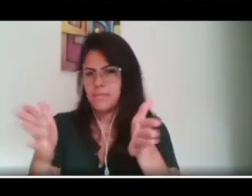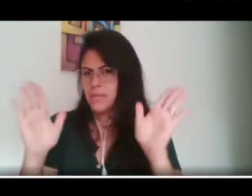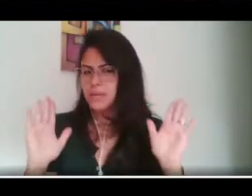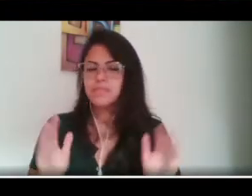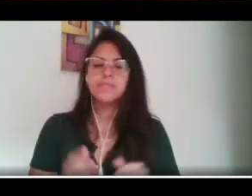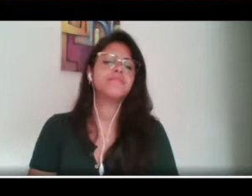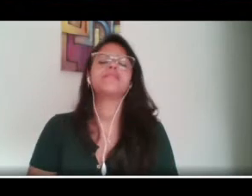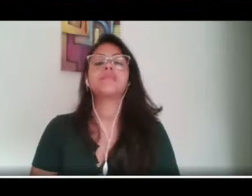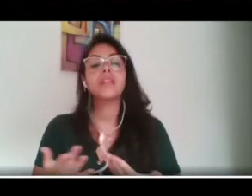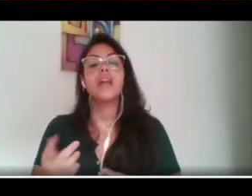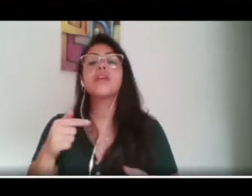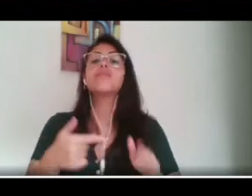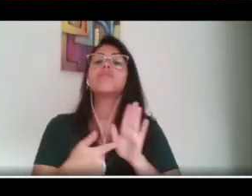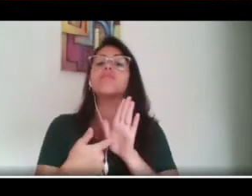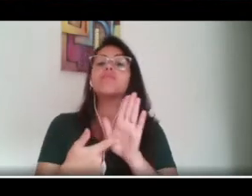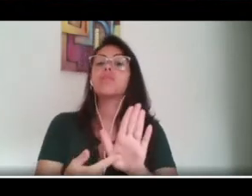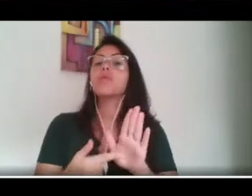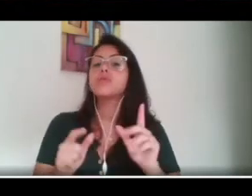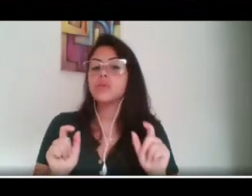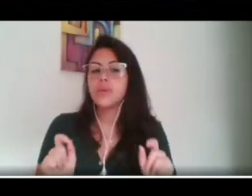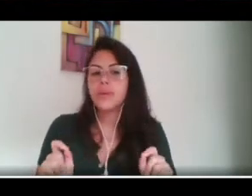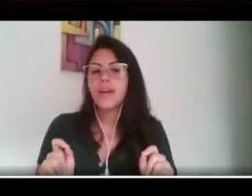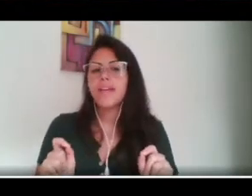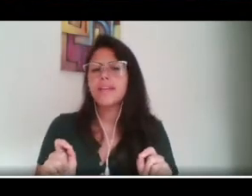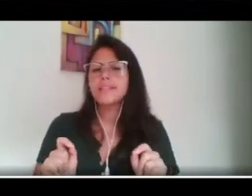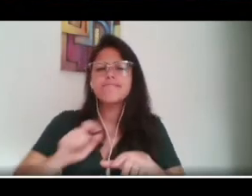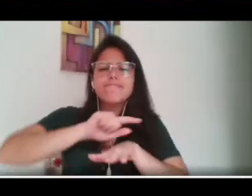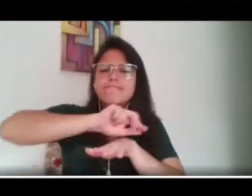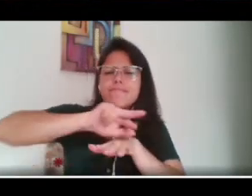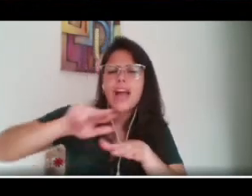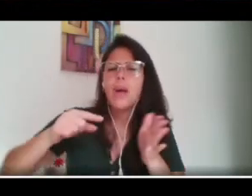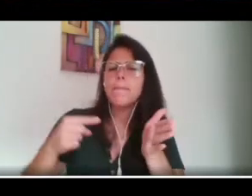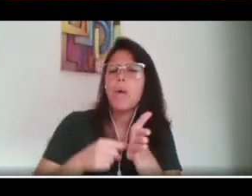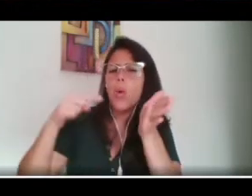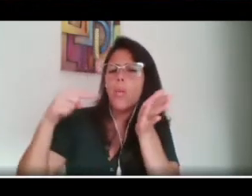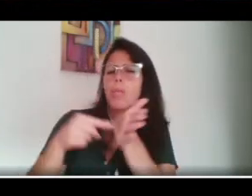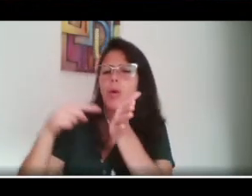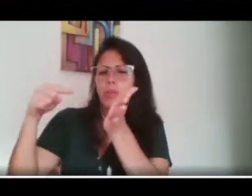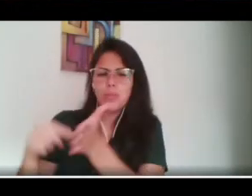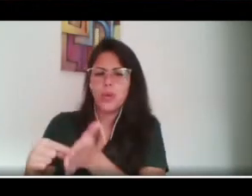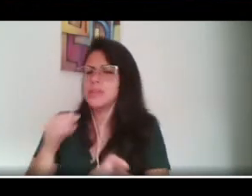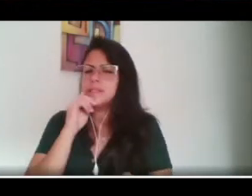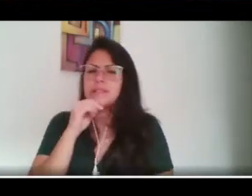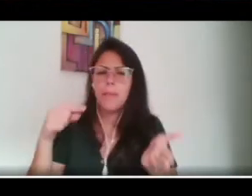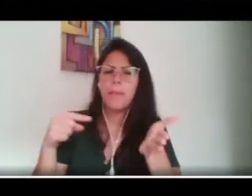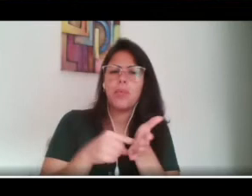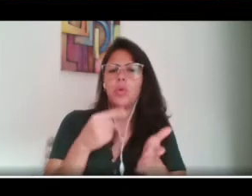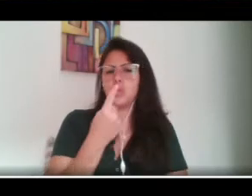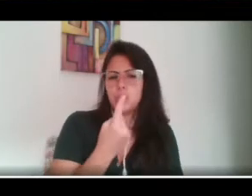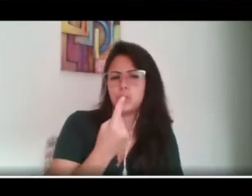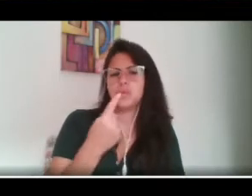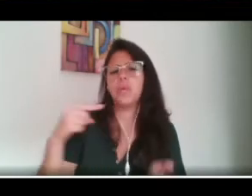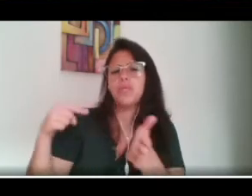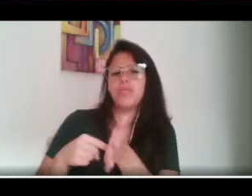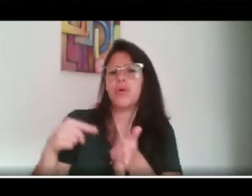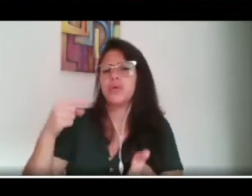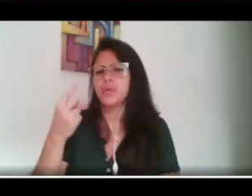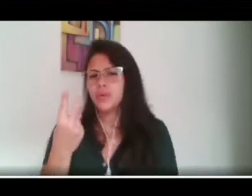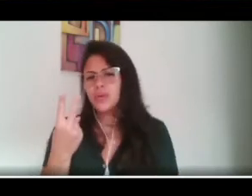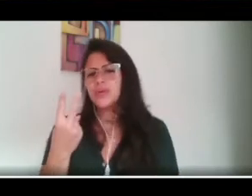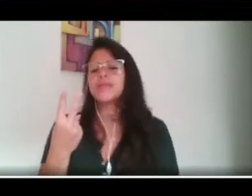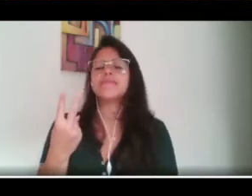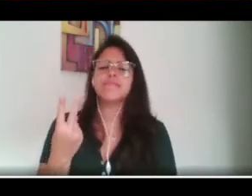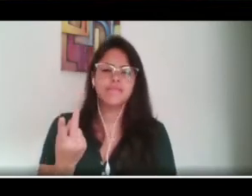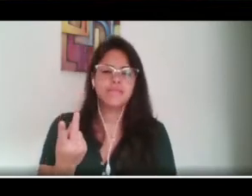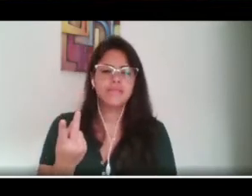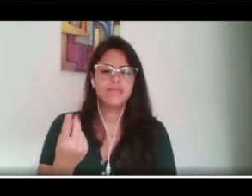ele mostra os vários pontos, né? Por exemplo, ponto 1, um ponto 2, deixa eu